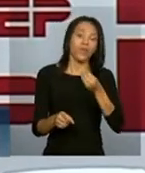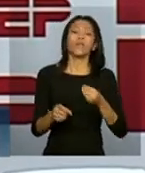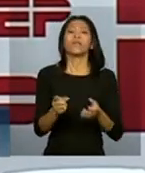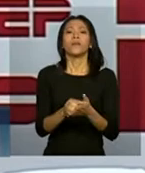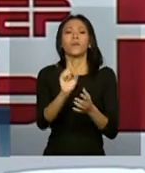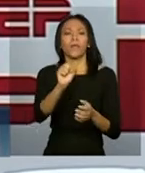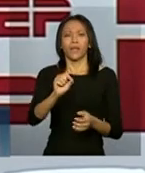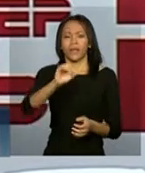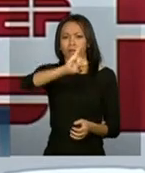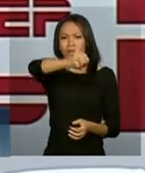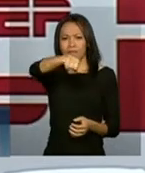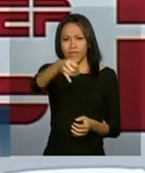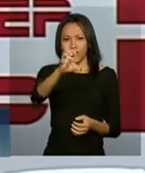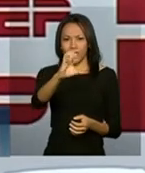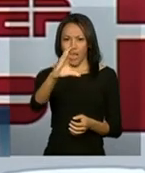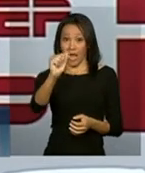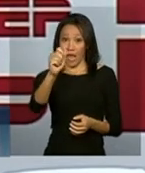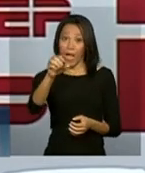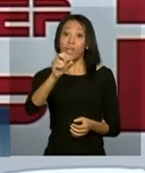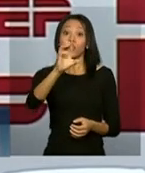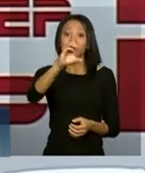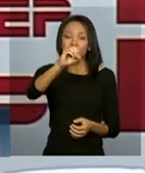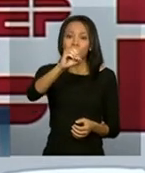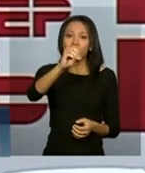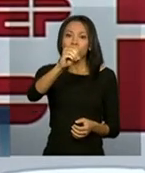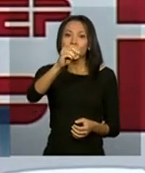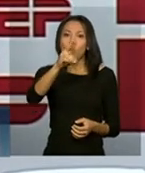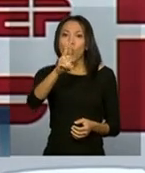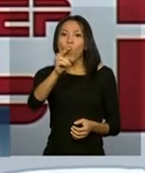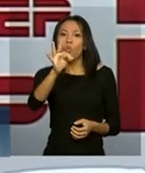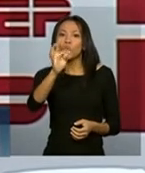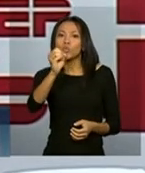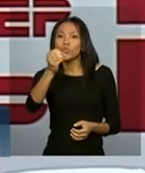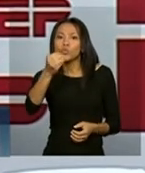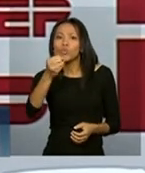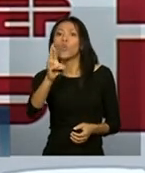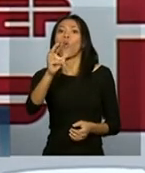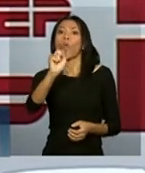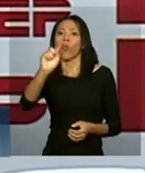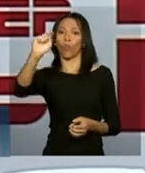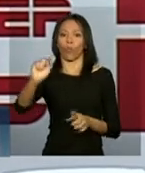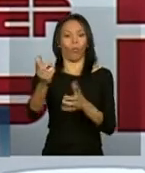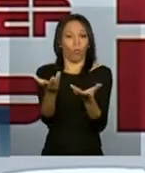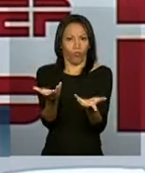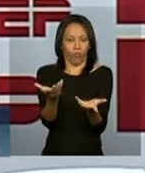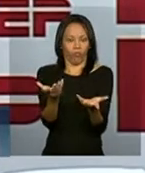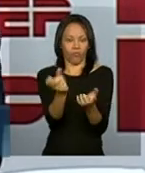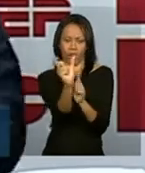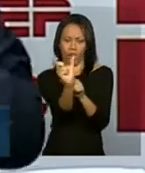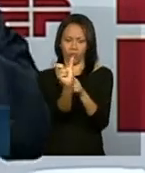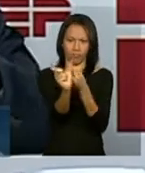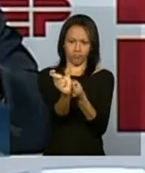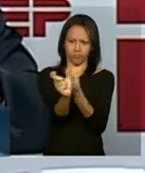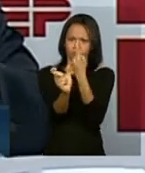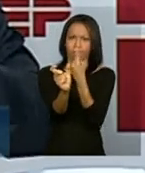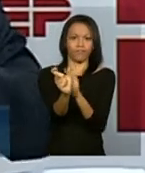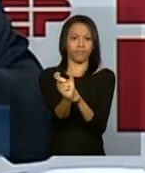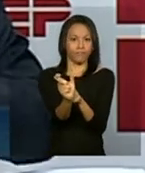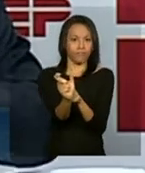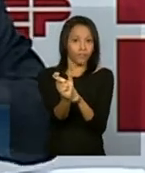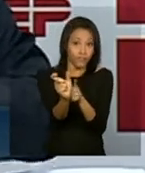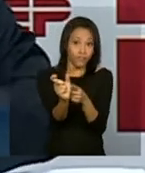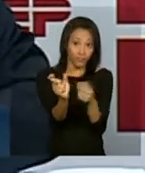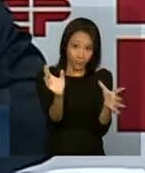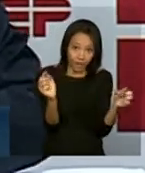doutor, D-U-T-O, com acento circunflexo. Doutor. Né? Claramente identificada como